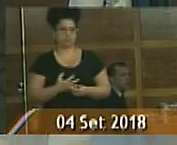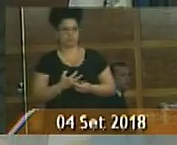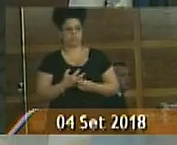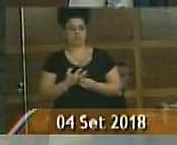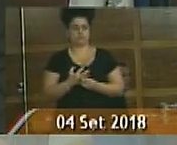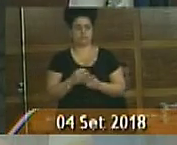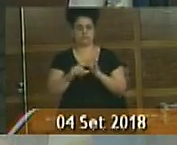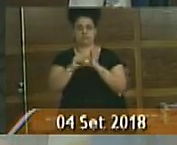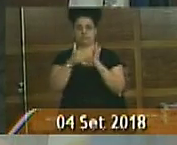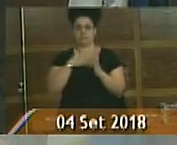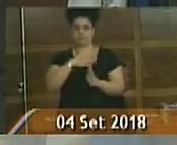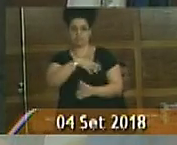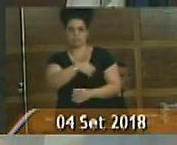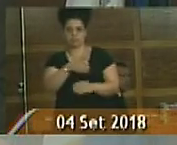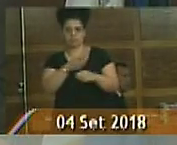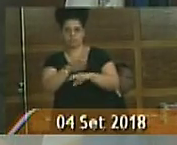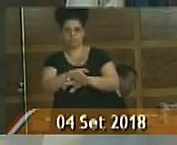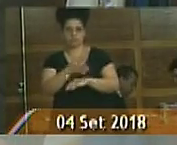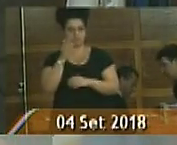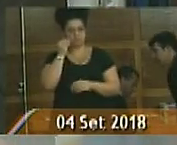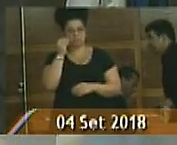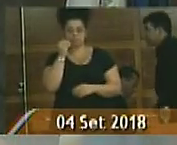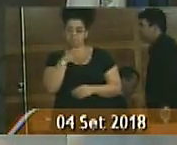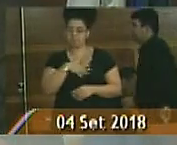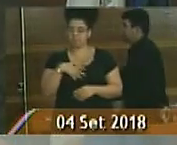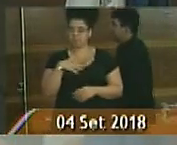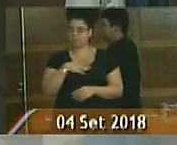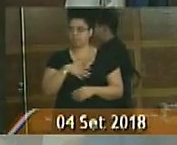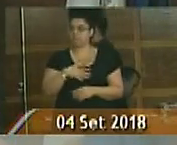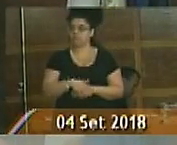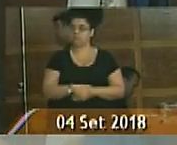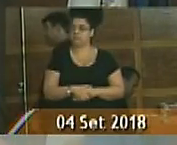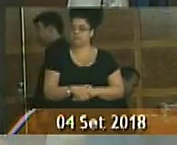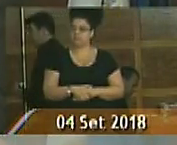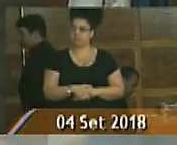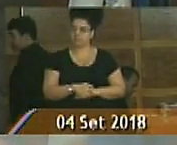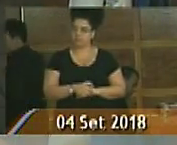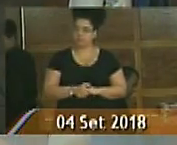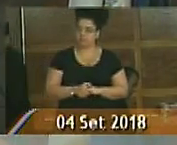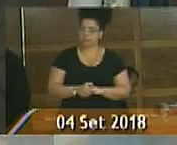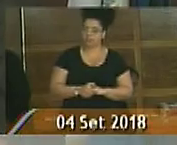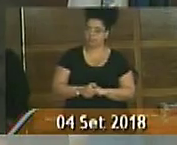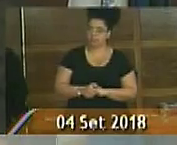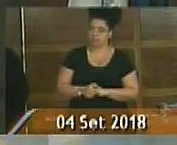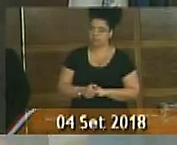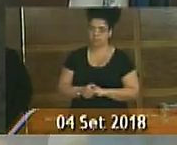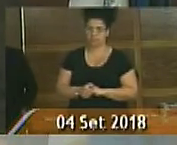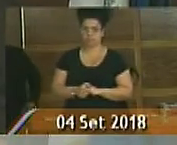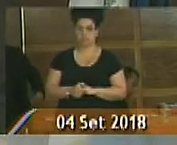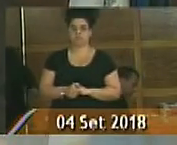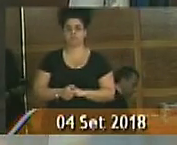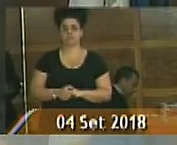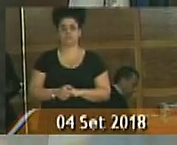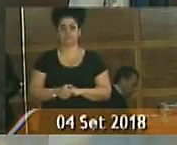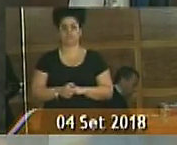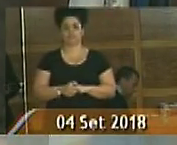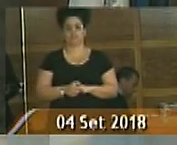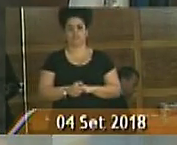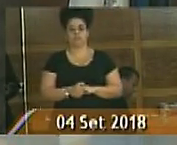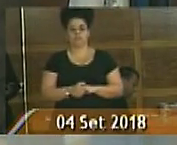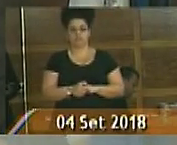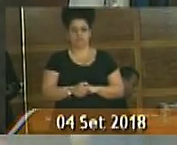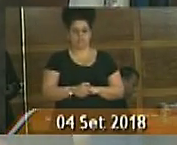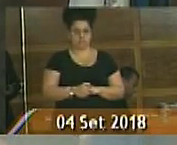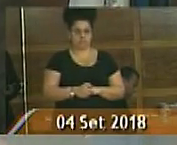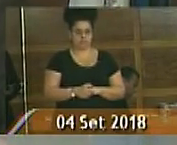aqui, espero que goste. Não é fácil, a plenária é bem complicada. A gente tem que defender e também saber